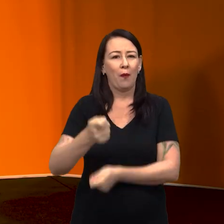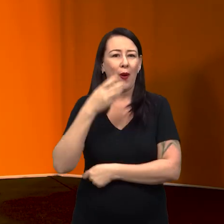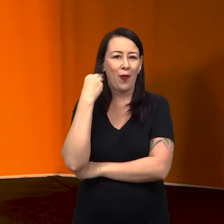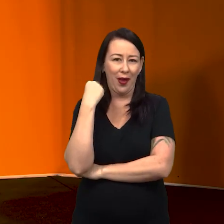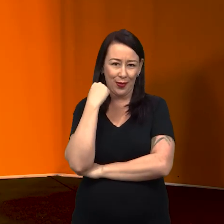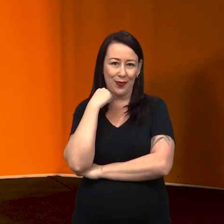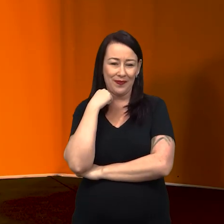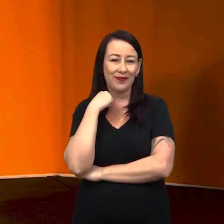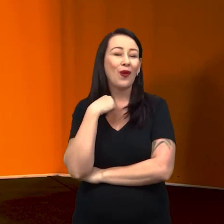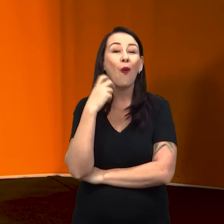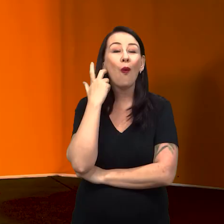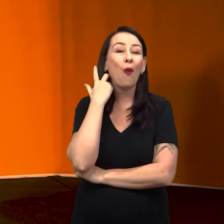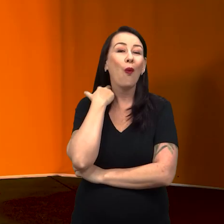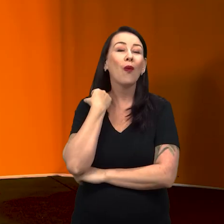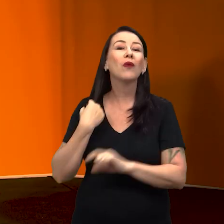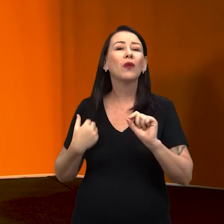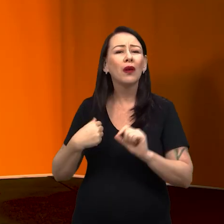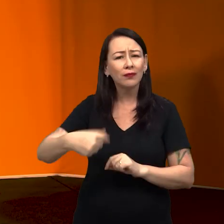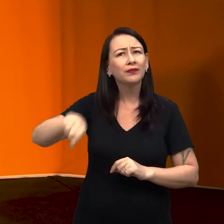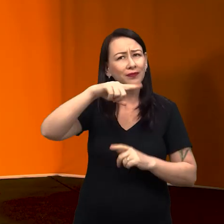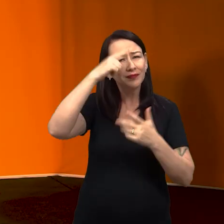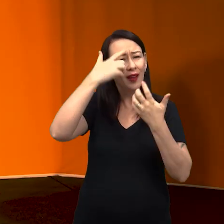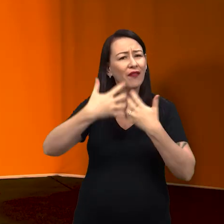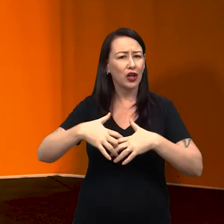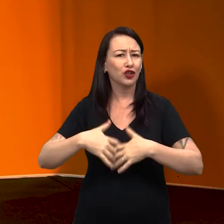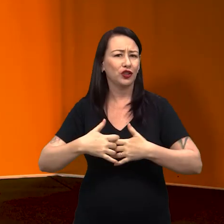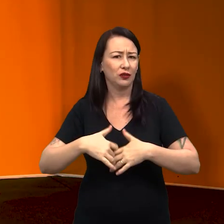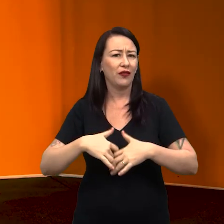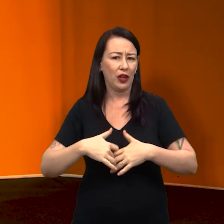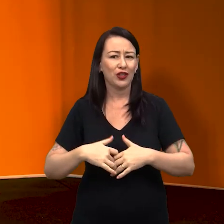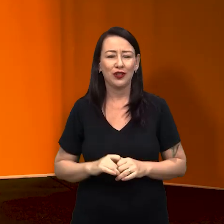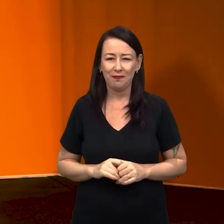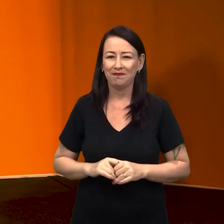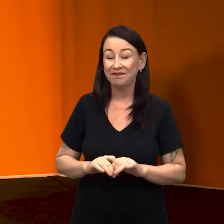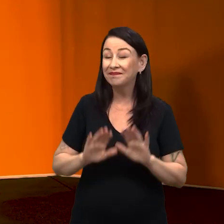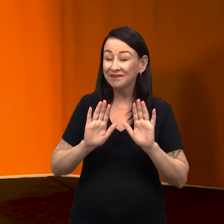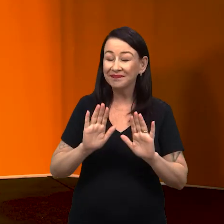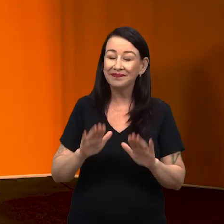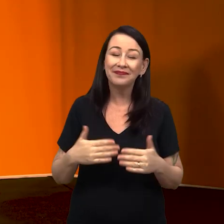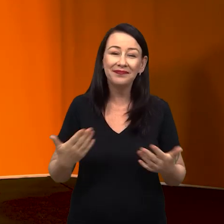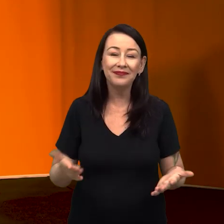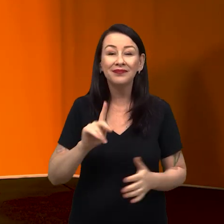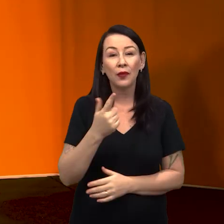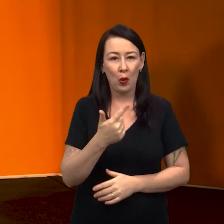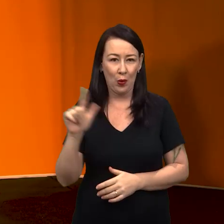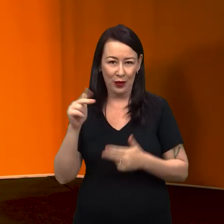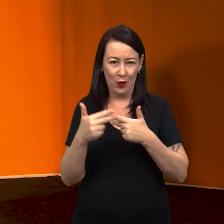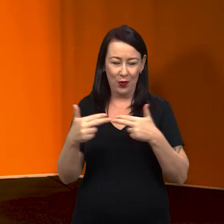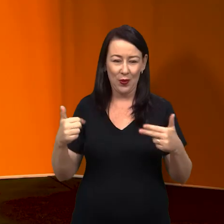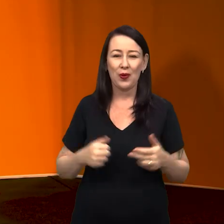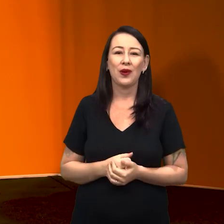Porque, para a gente refletir mesmo sobre isso. E também tem um outro questionamento que é,